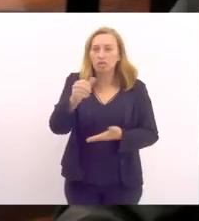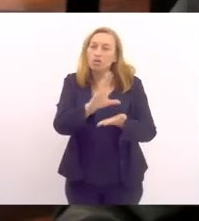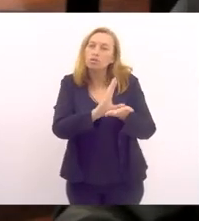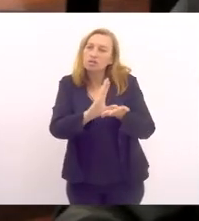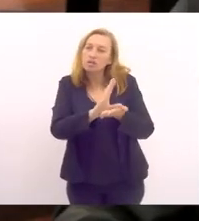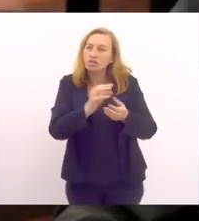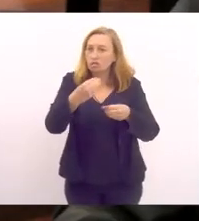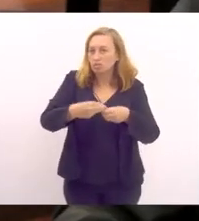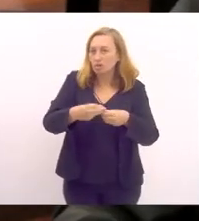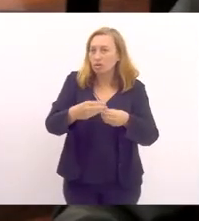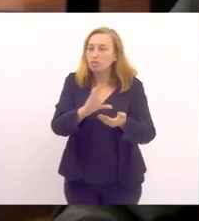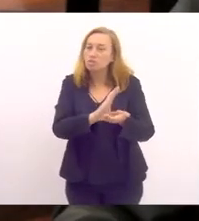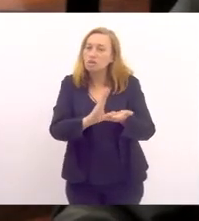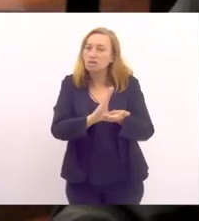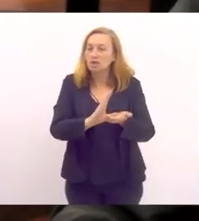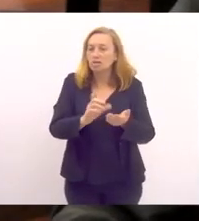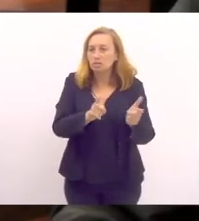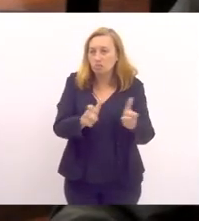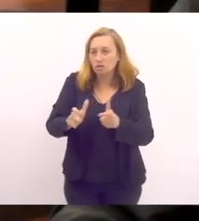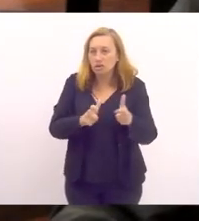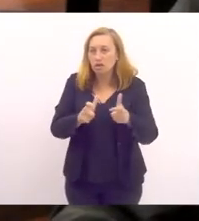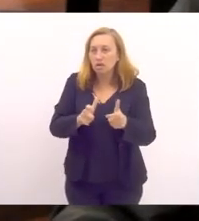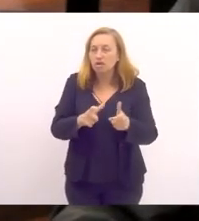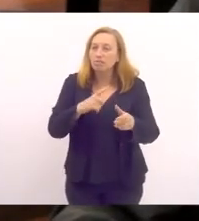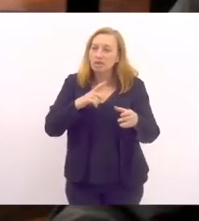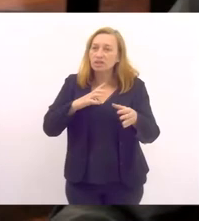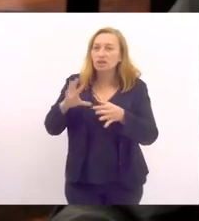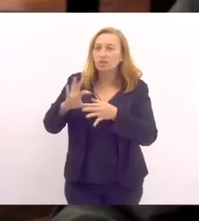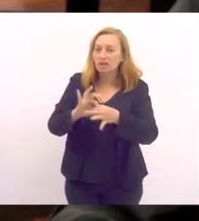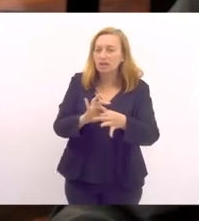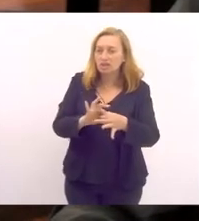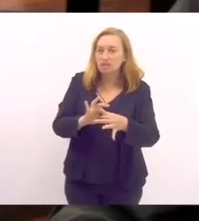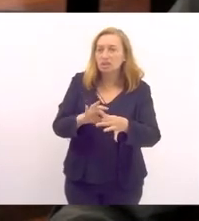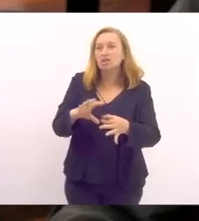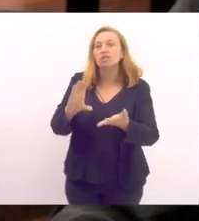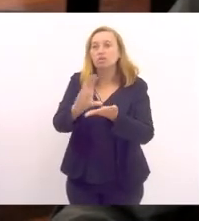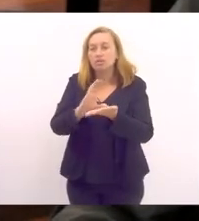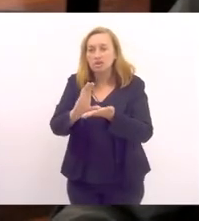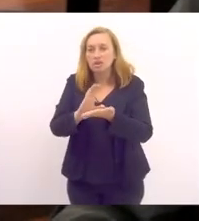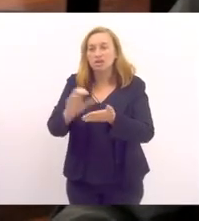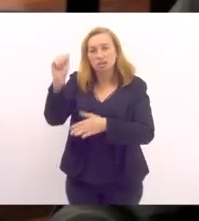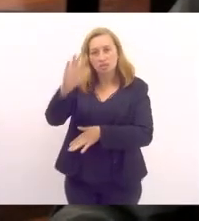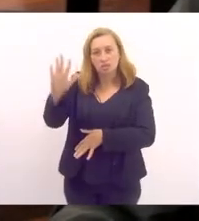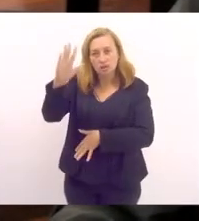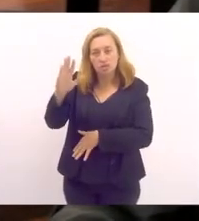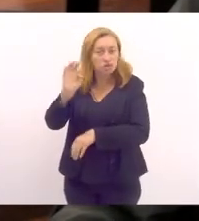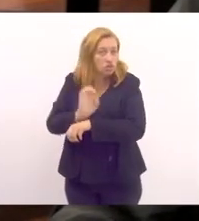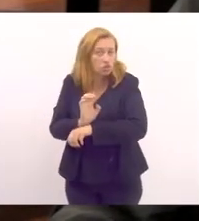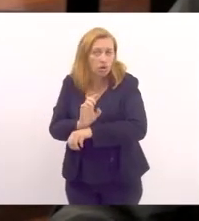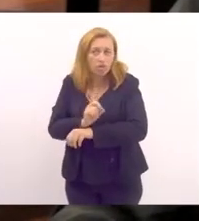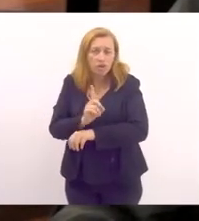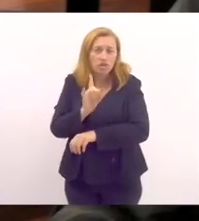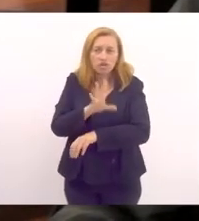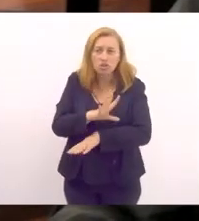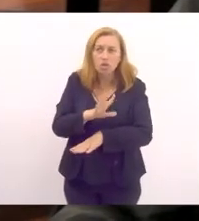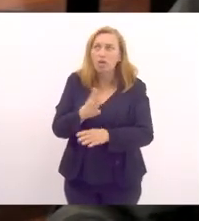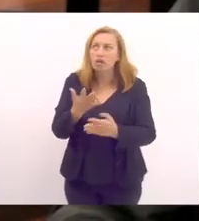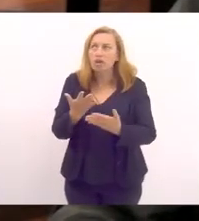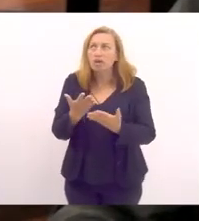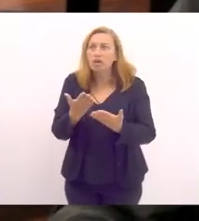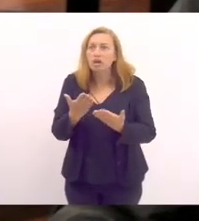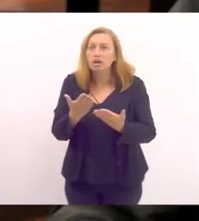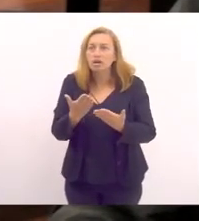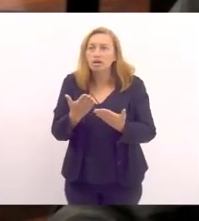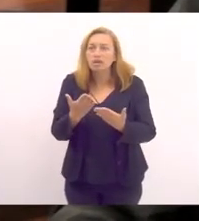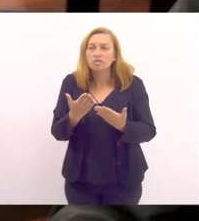municipal, conselho regional? Para ter uma interlocução com o conselho estadual e com o conselho nacional. Não é, não é só para